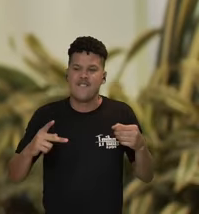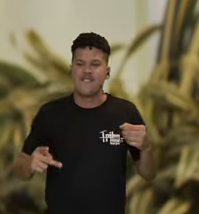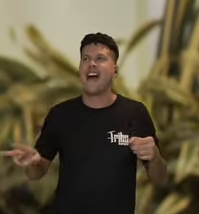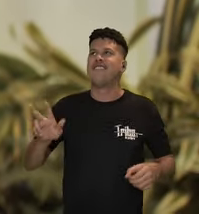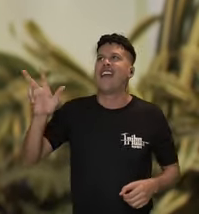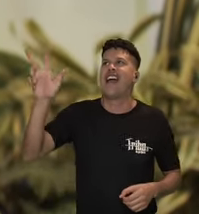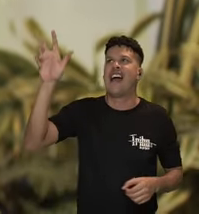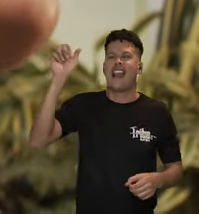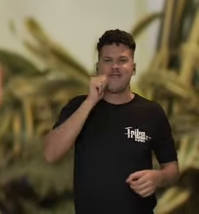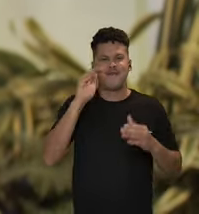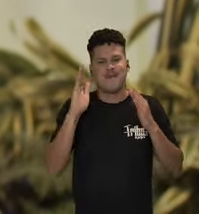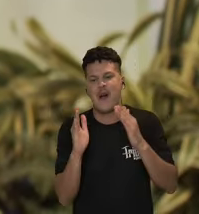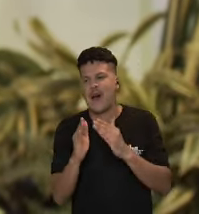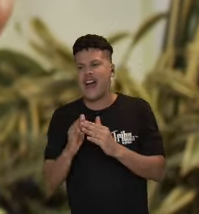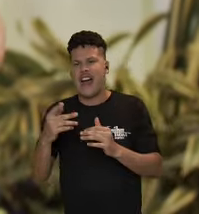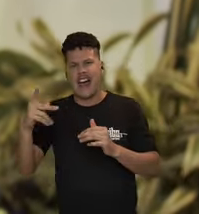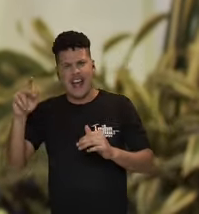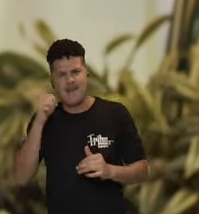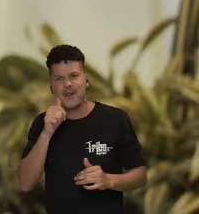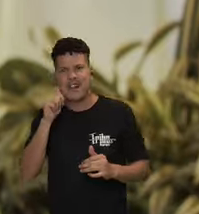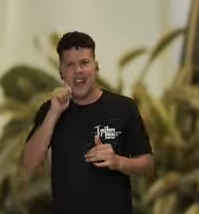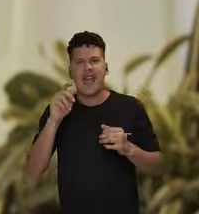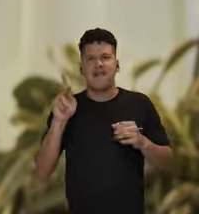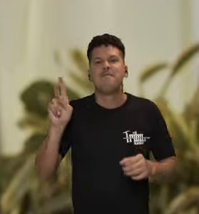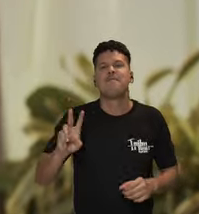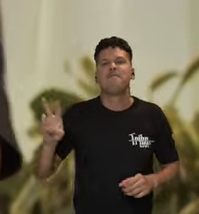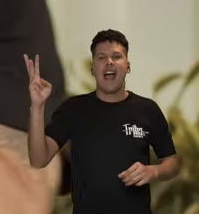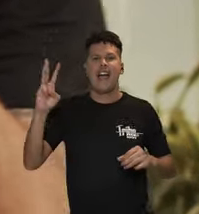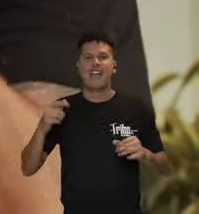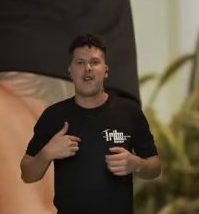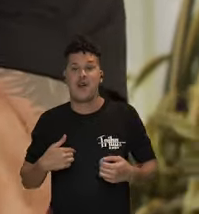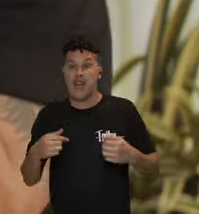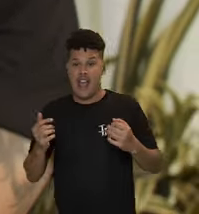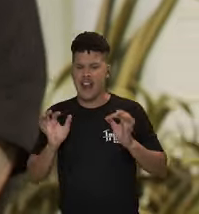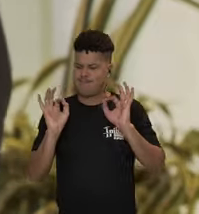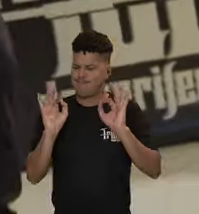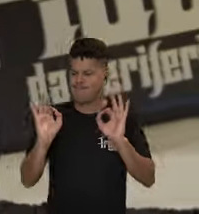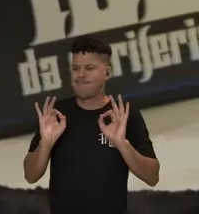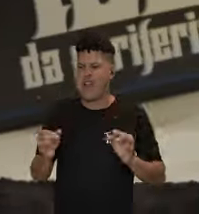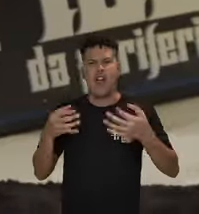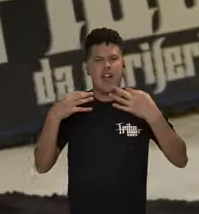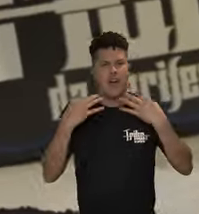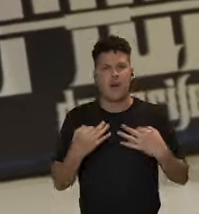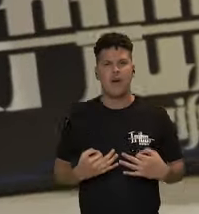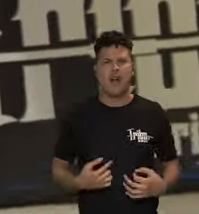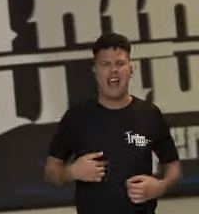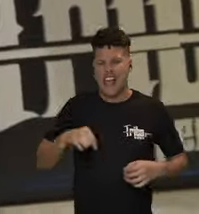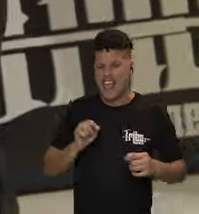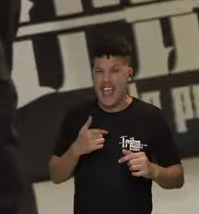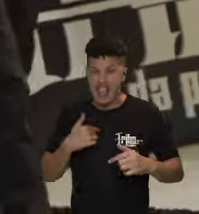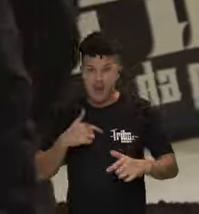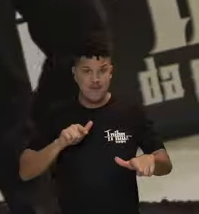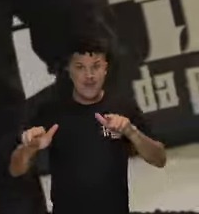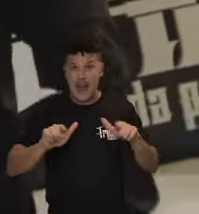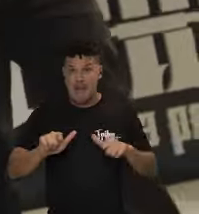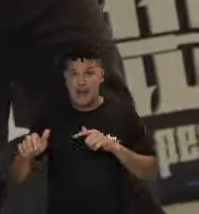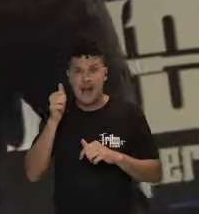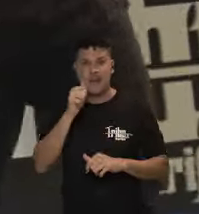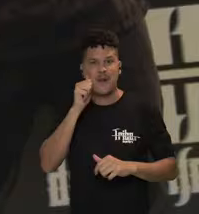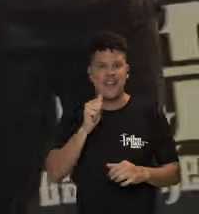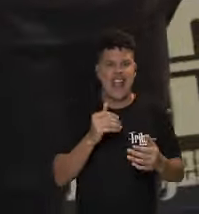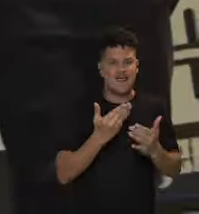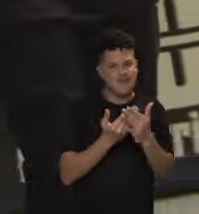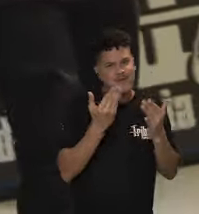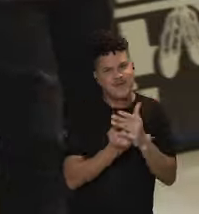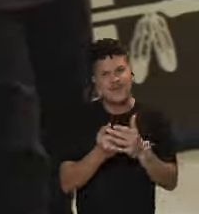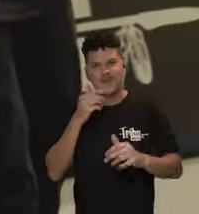do Parkway. Eu na rua de terra, ela na C4 do pai. Eu no corre na quebra, ela nas aulas de inglês. Mas